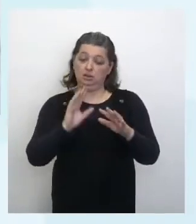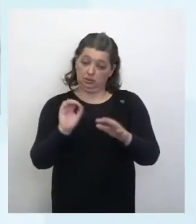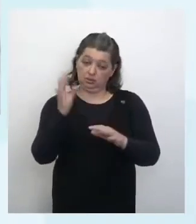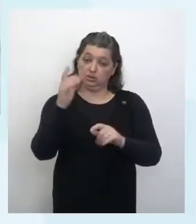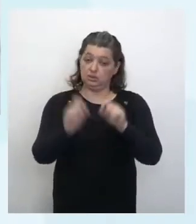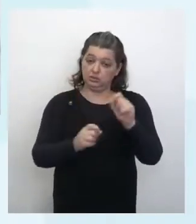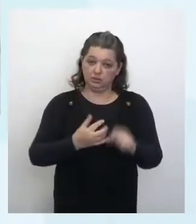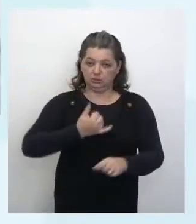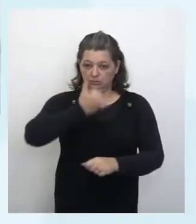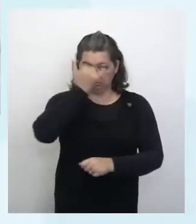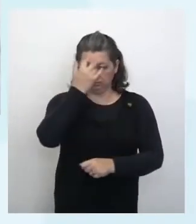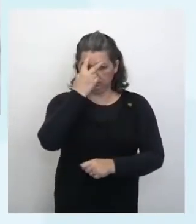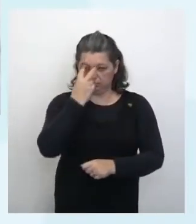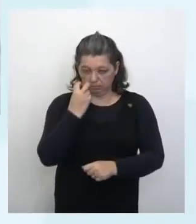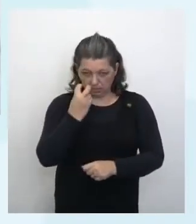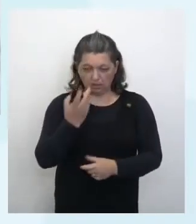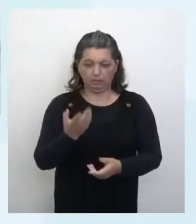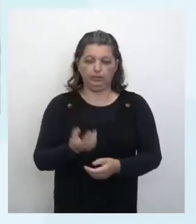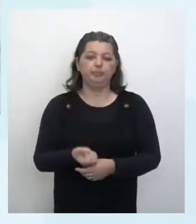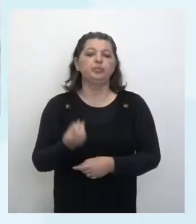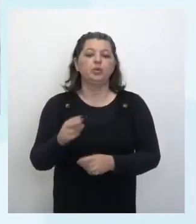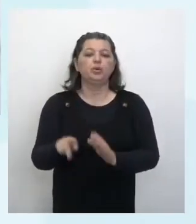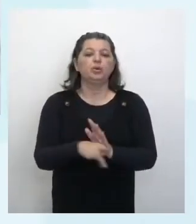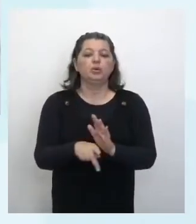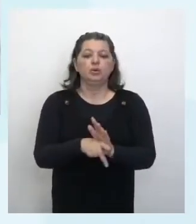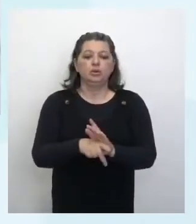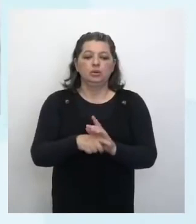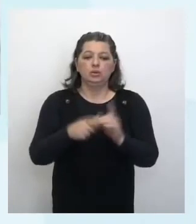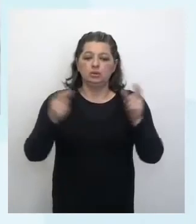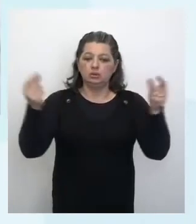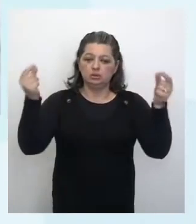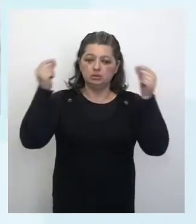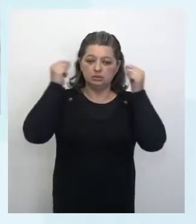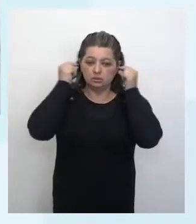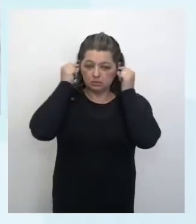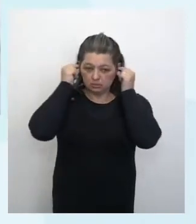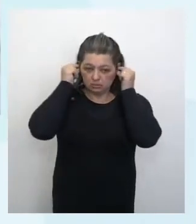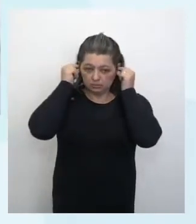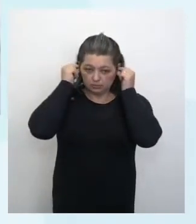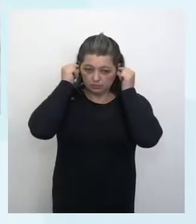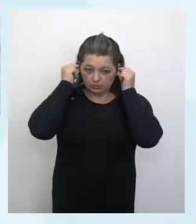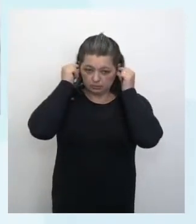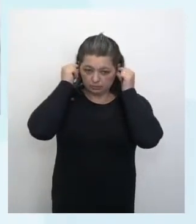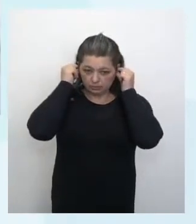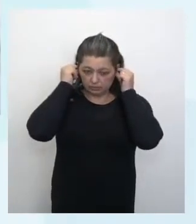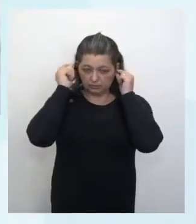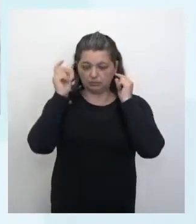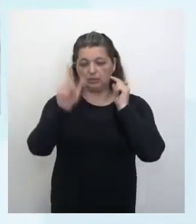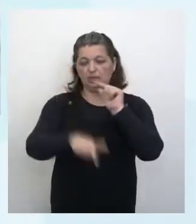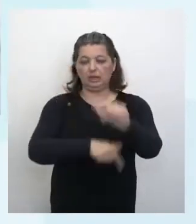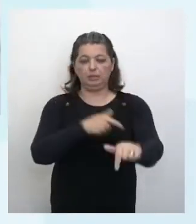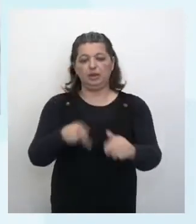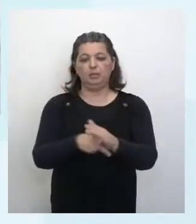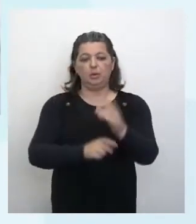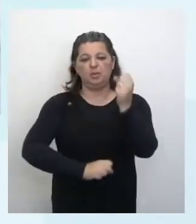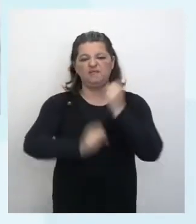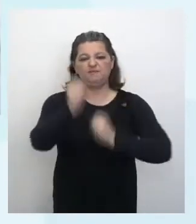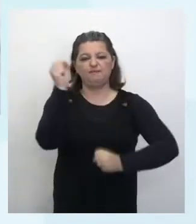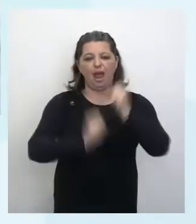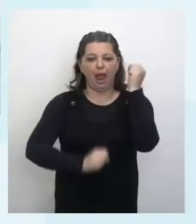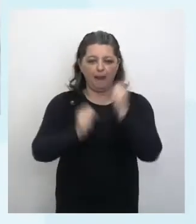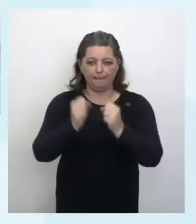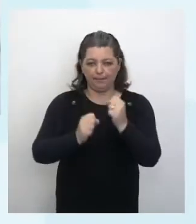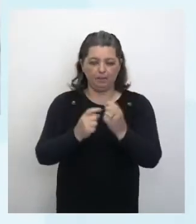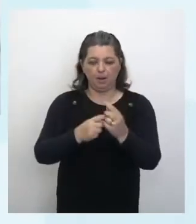facial. Protetor auricular, dependendo, esse daí é mais para quem trabalha com indústria, né, que é para proteger da